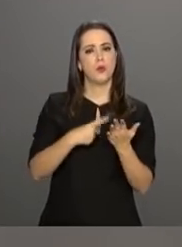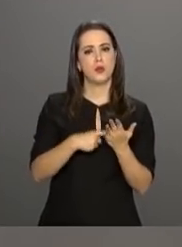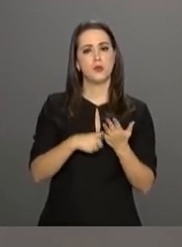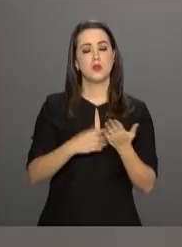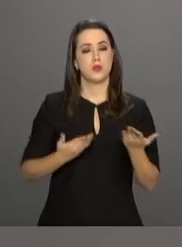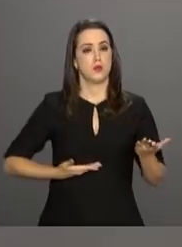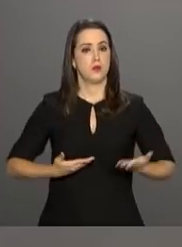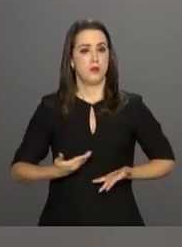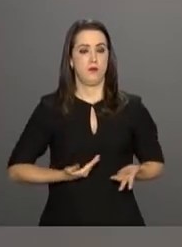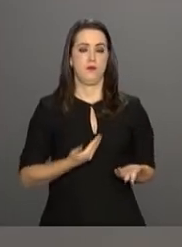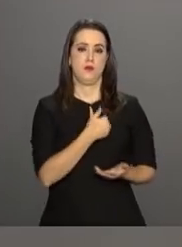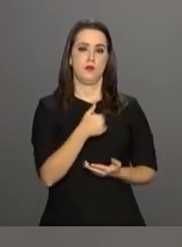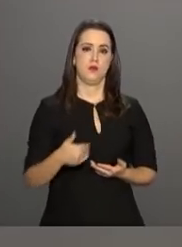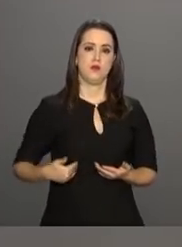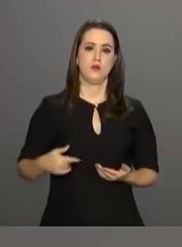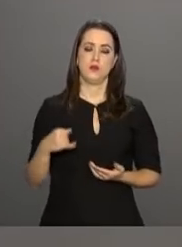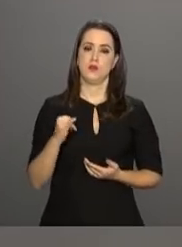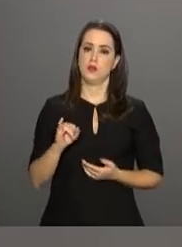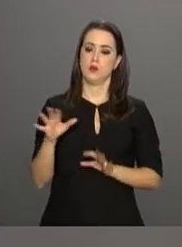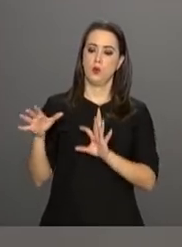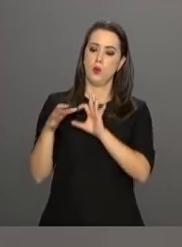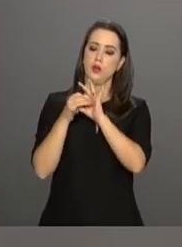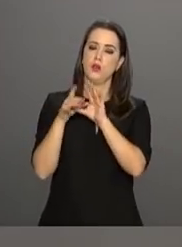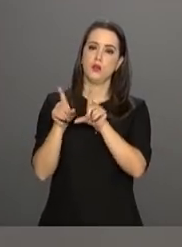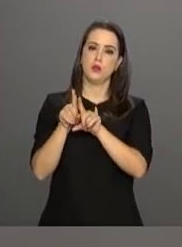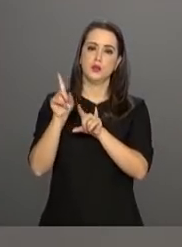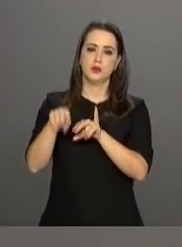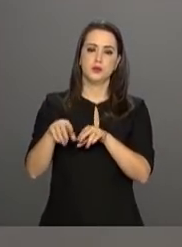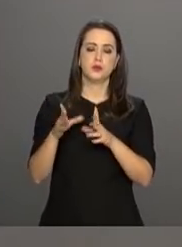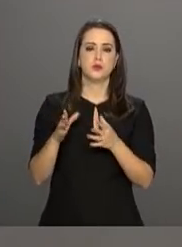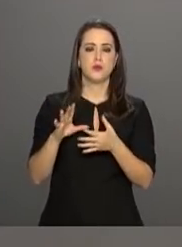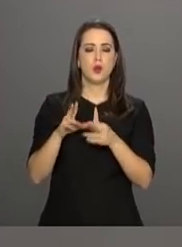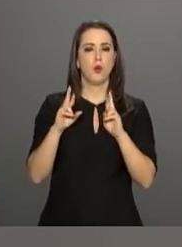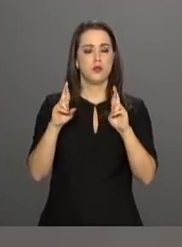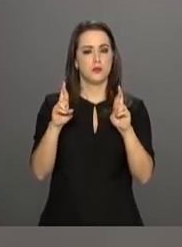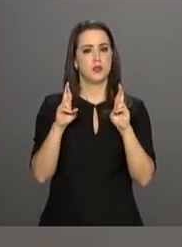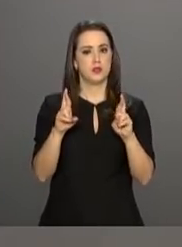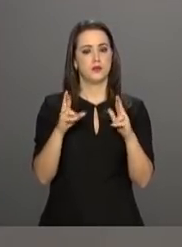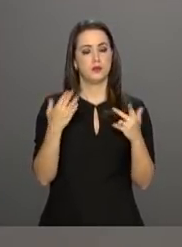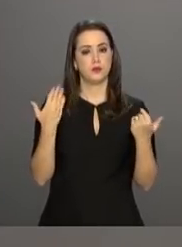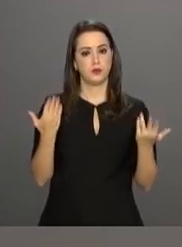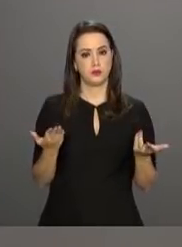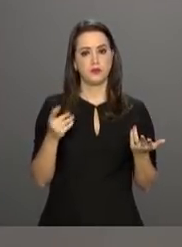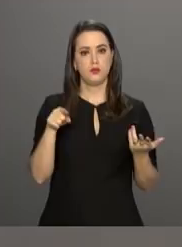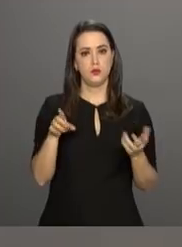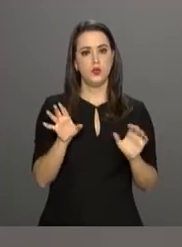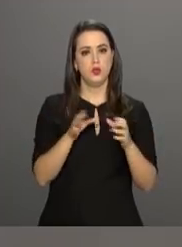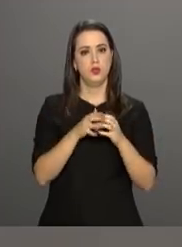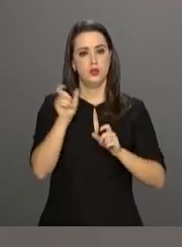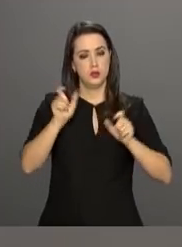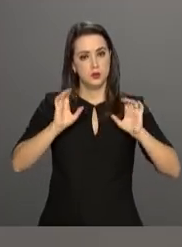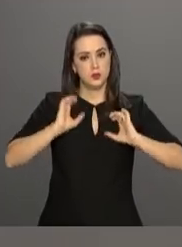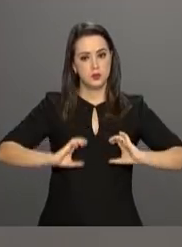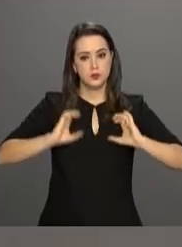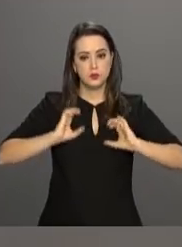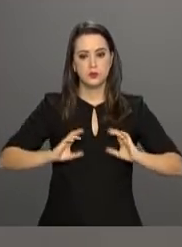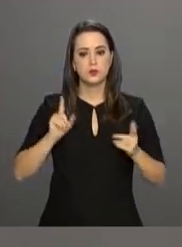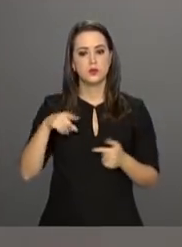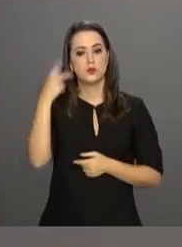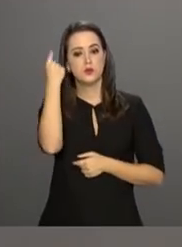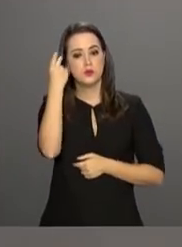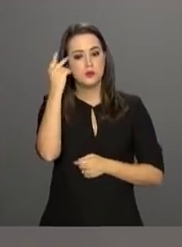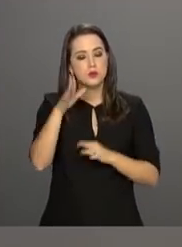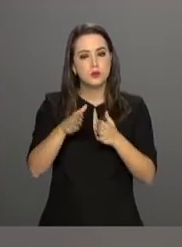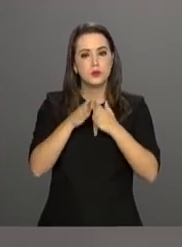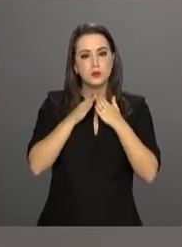serviço público sintonizado com as ativas do cidadão naturalmente com